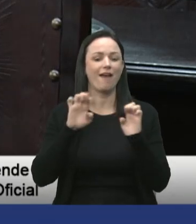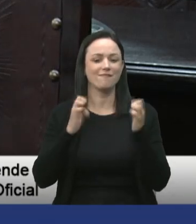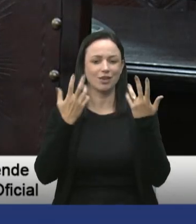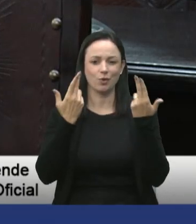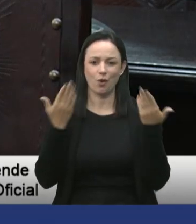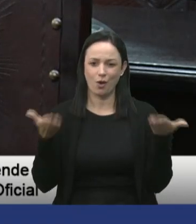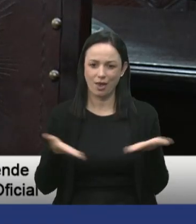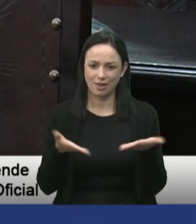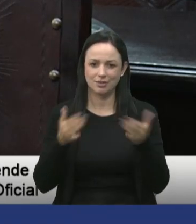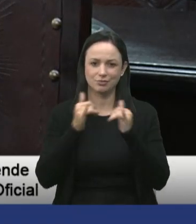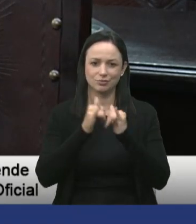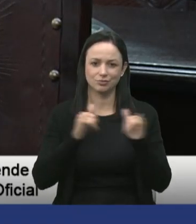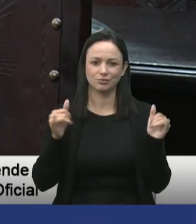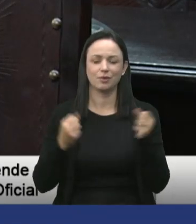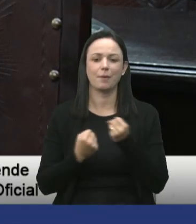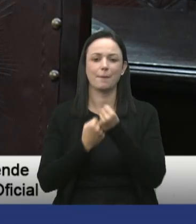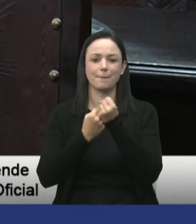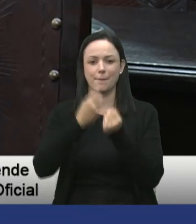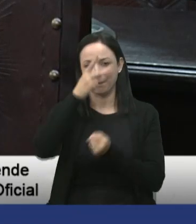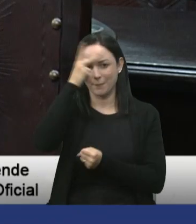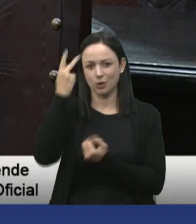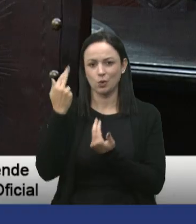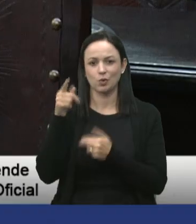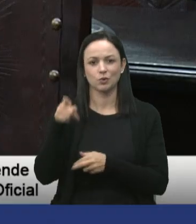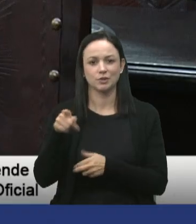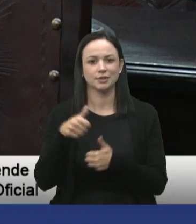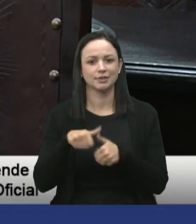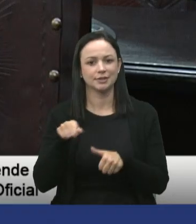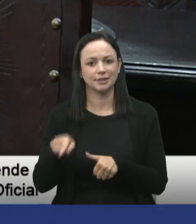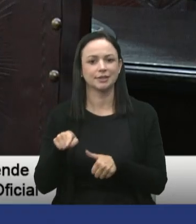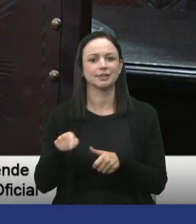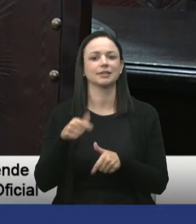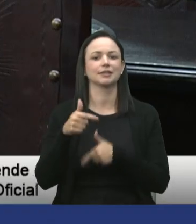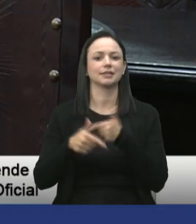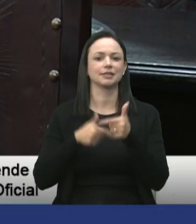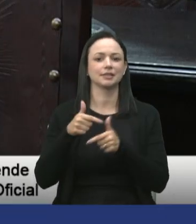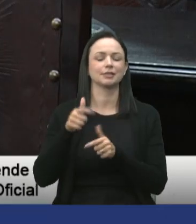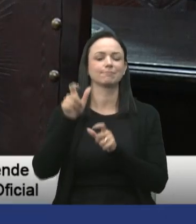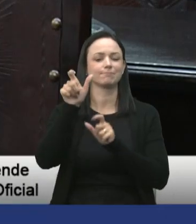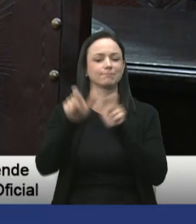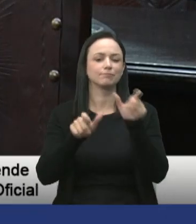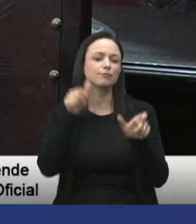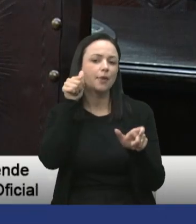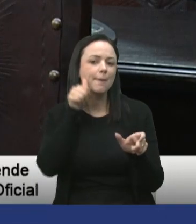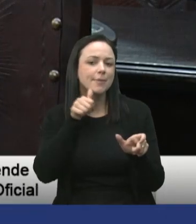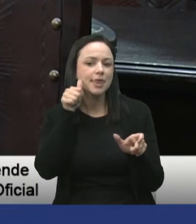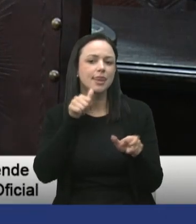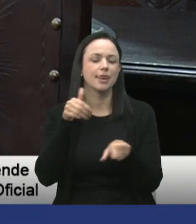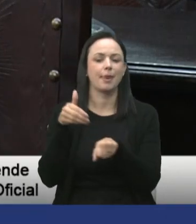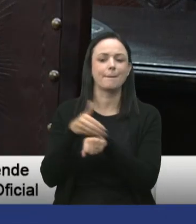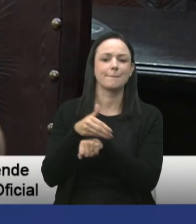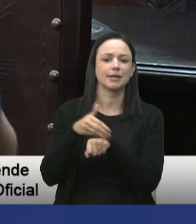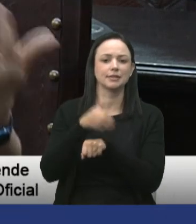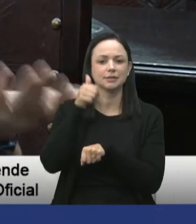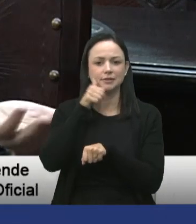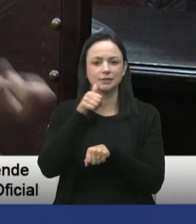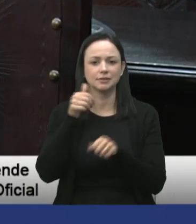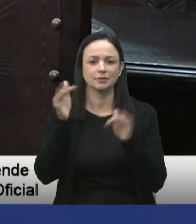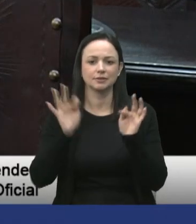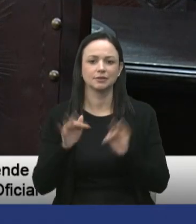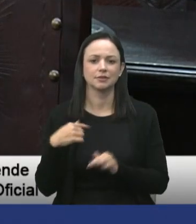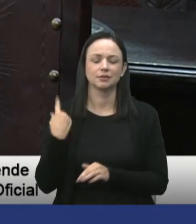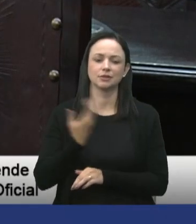o apoio de pessoas como você, que sempre está ali trabalhando a questão feminina, a participação das mulheres. Fiquei feliz de ver a